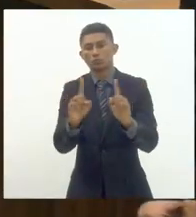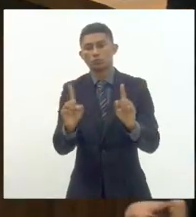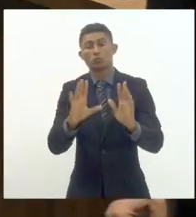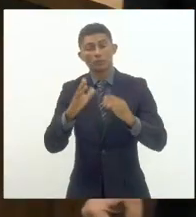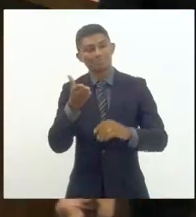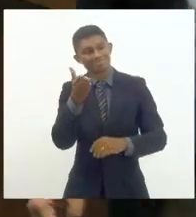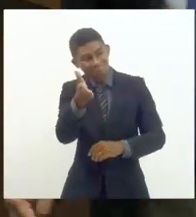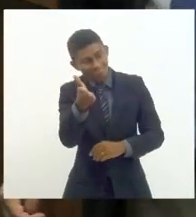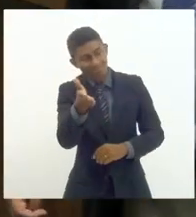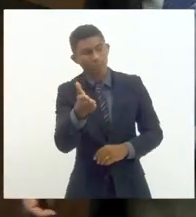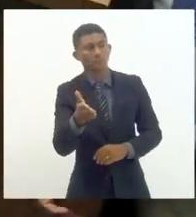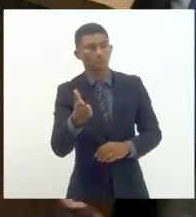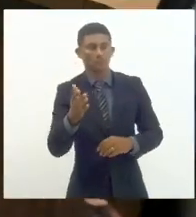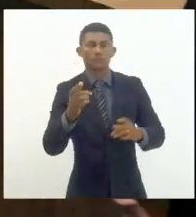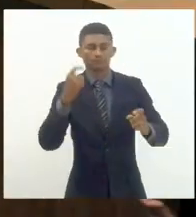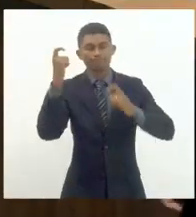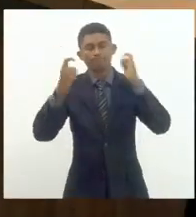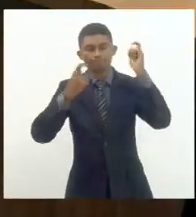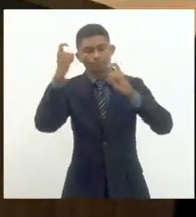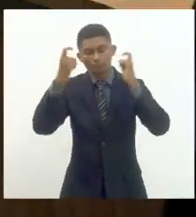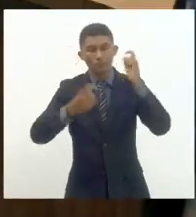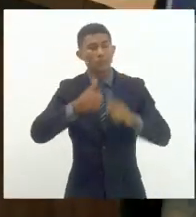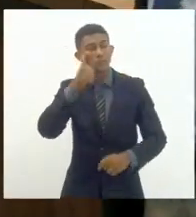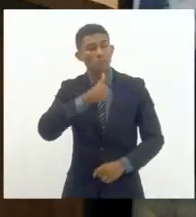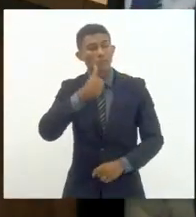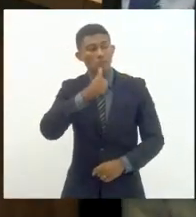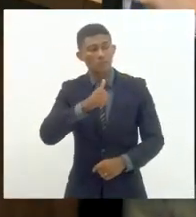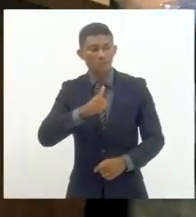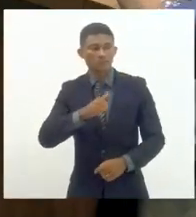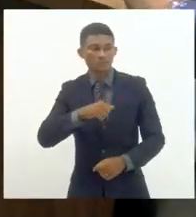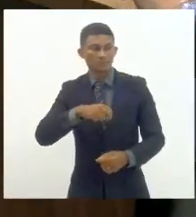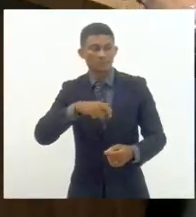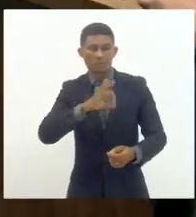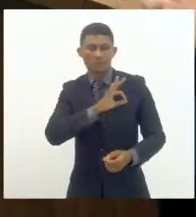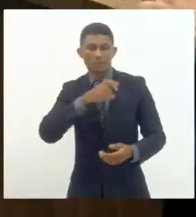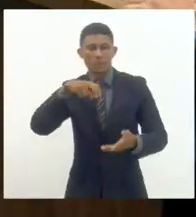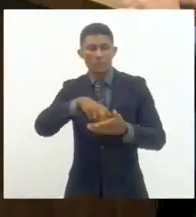tem preocupado as policiais penais.